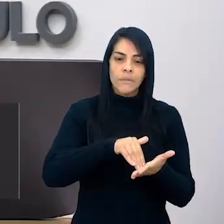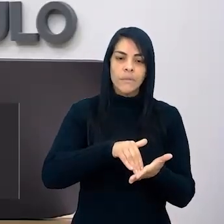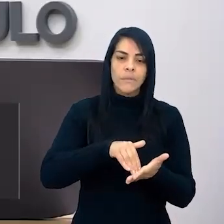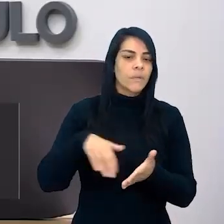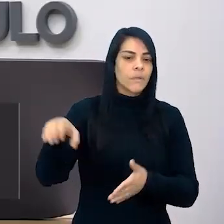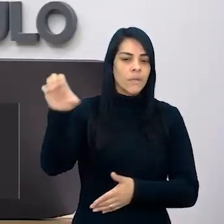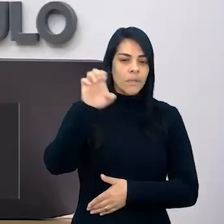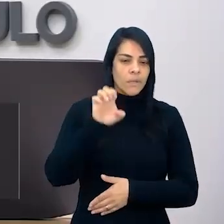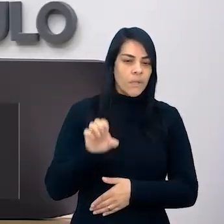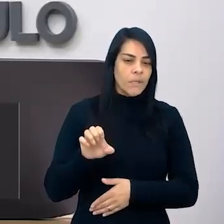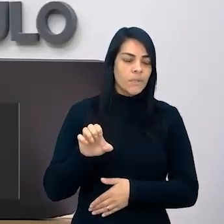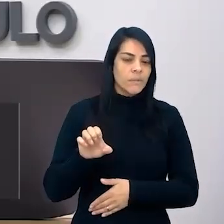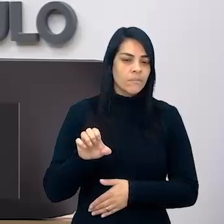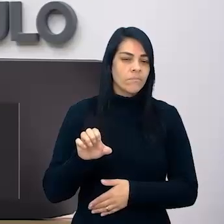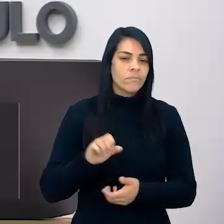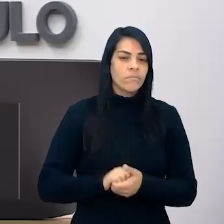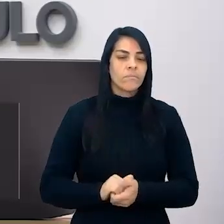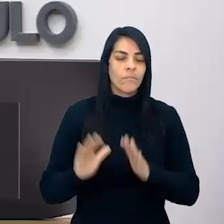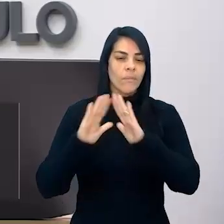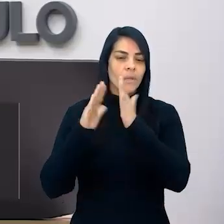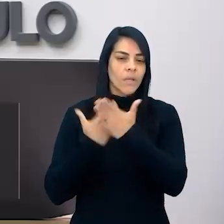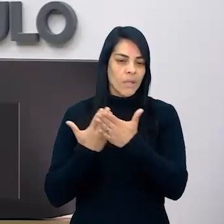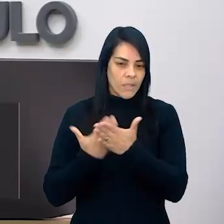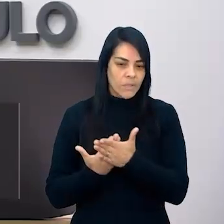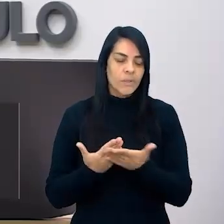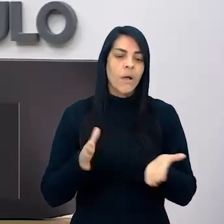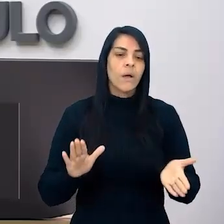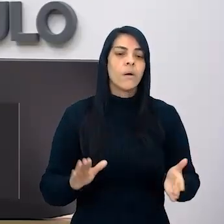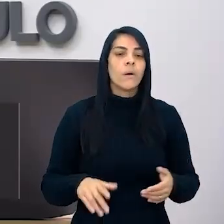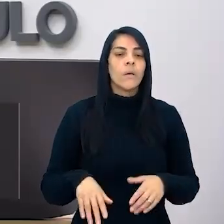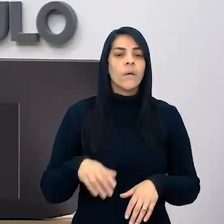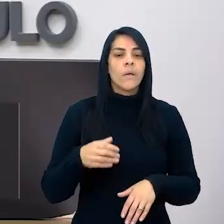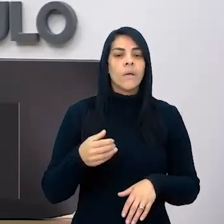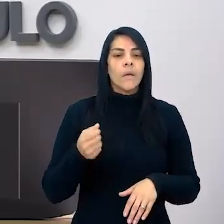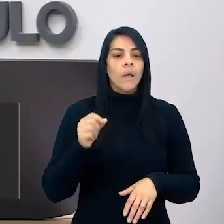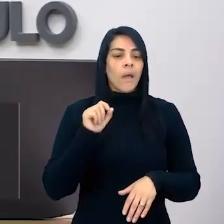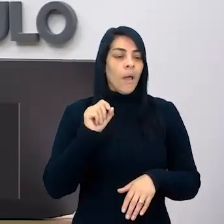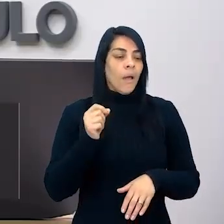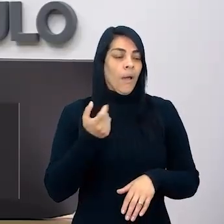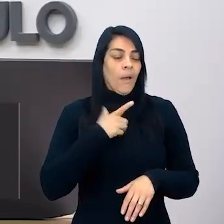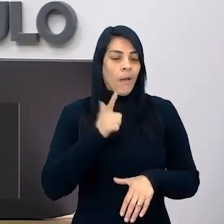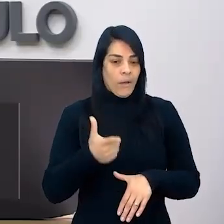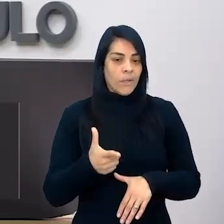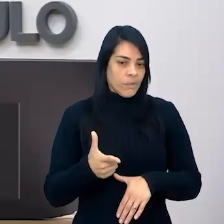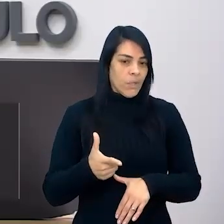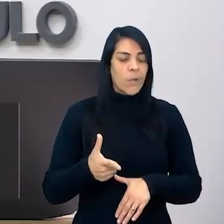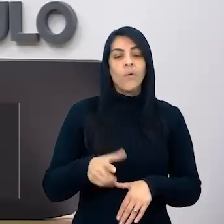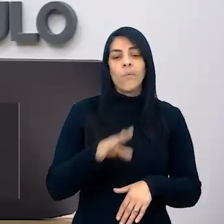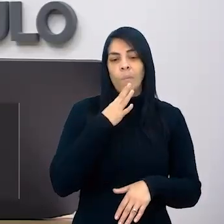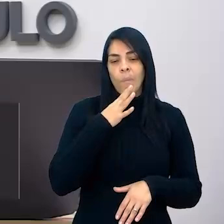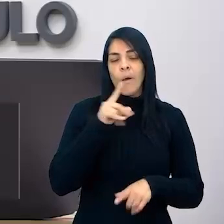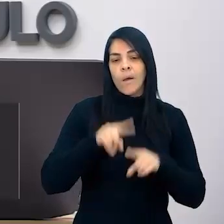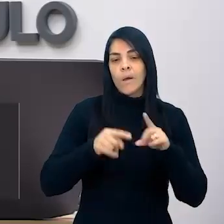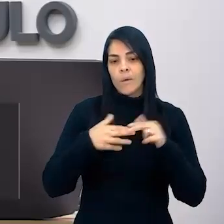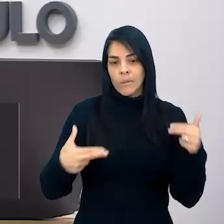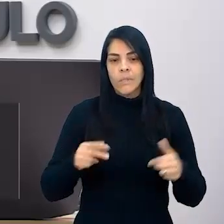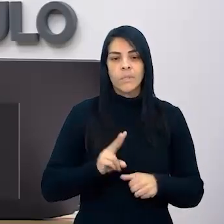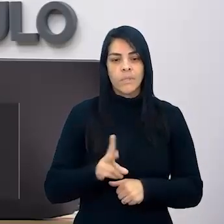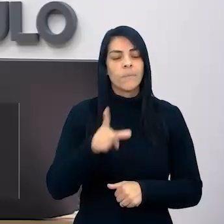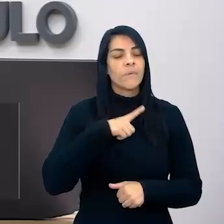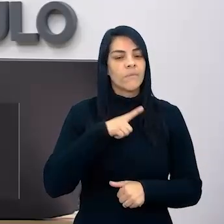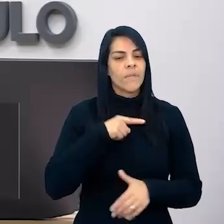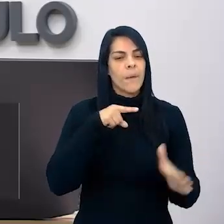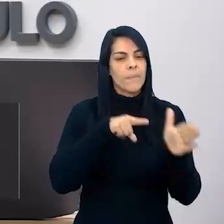estadual. Quem não está, vai acabar se familiarizando com o material. Então, essa técnica do pergunte, que sempre vai estar no para